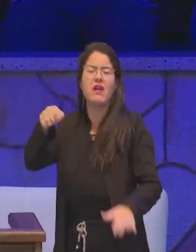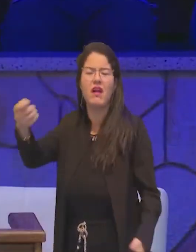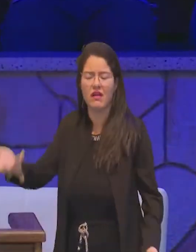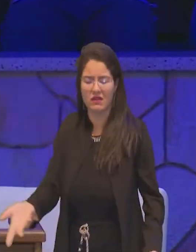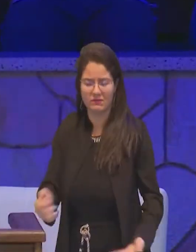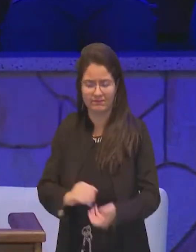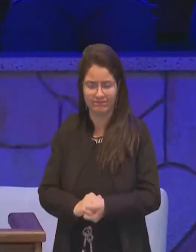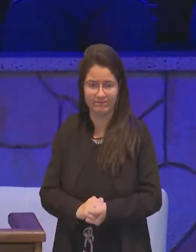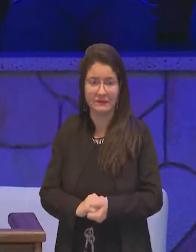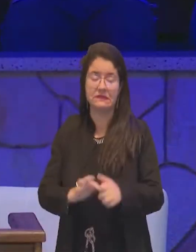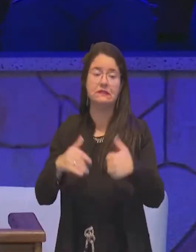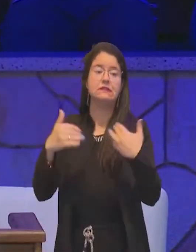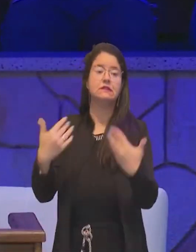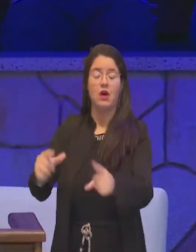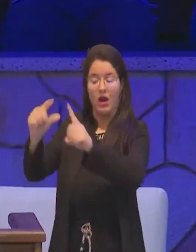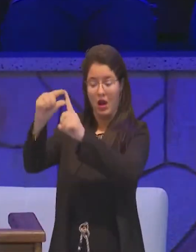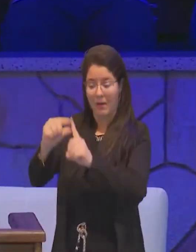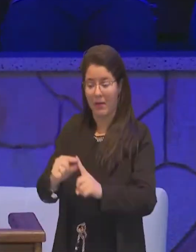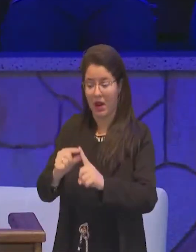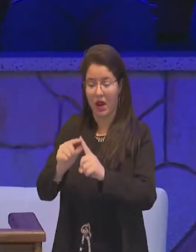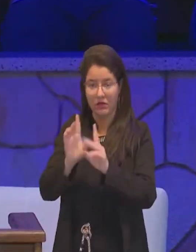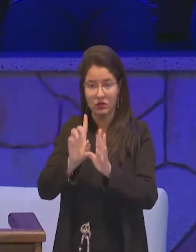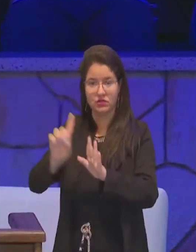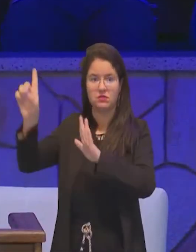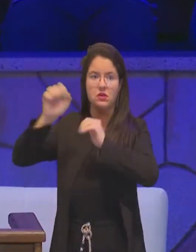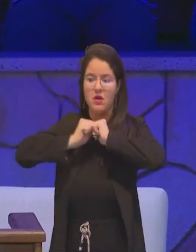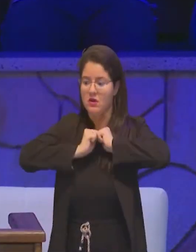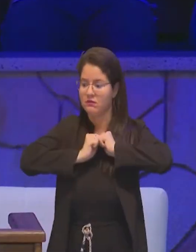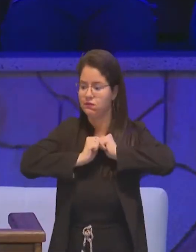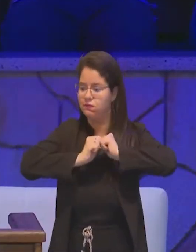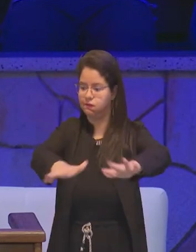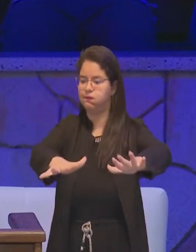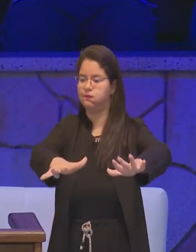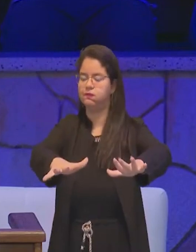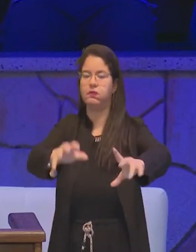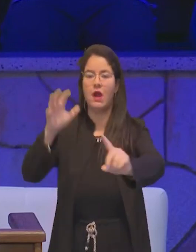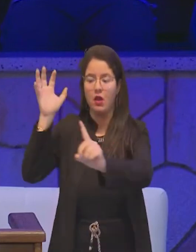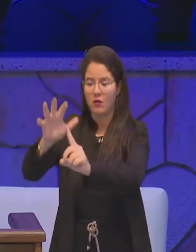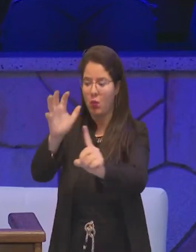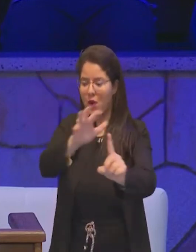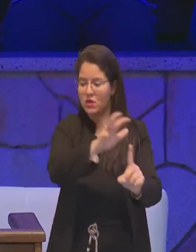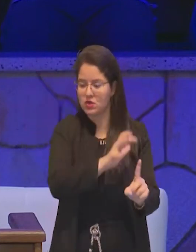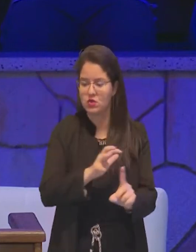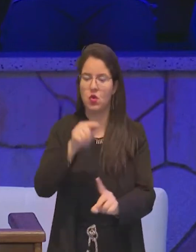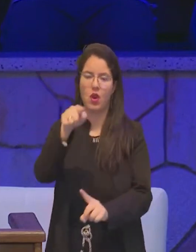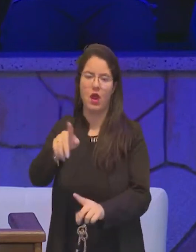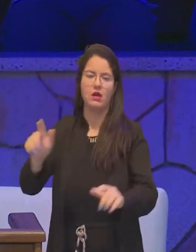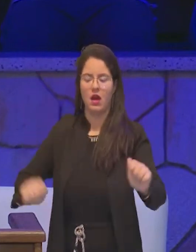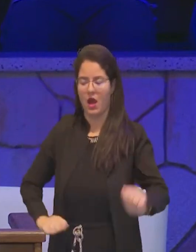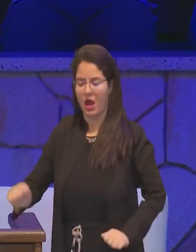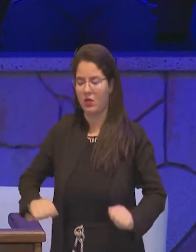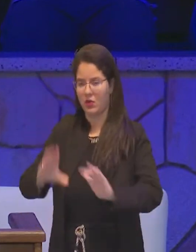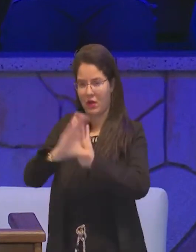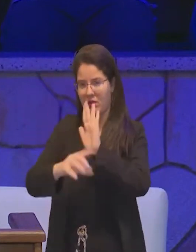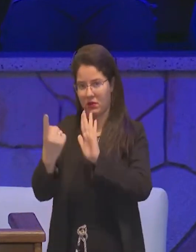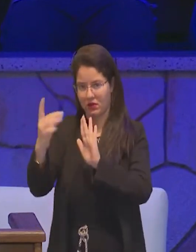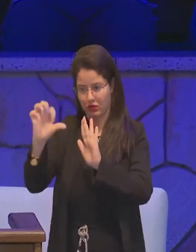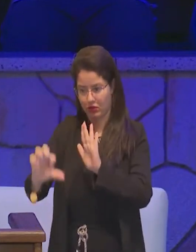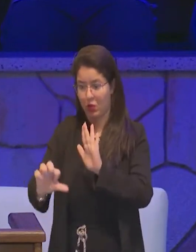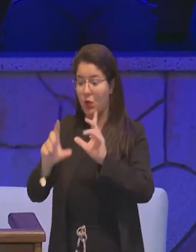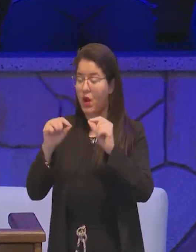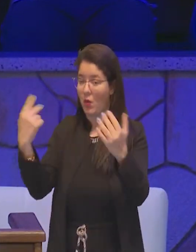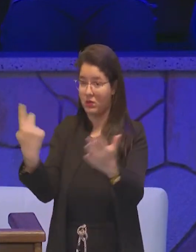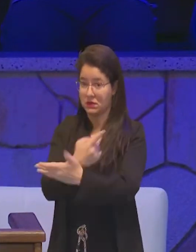E ali então a palavra de Deus foi crescendo de tal forma, nós vemos aqui em Atos 19, 18, muitos dos